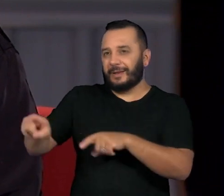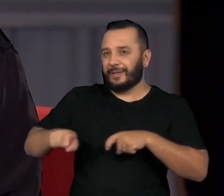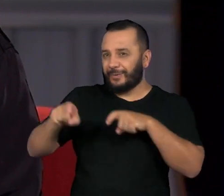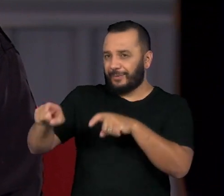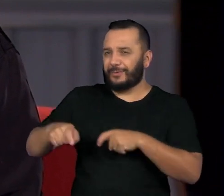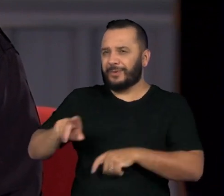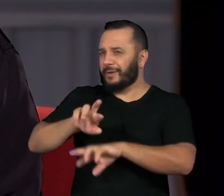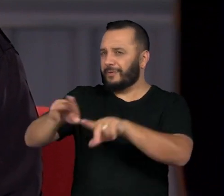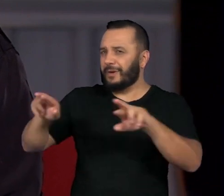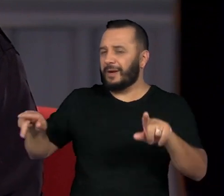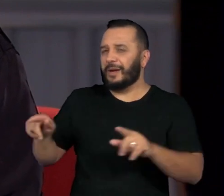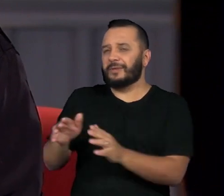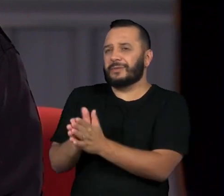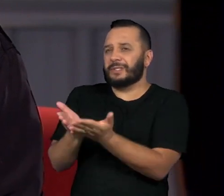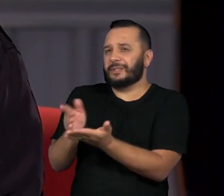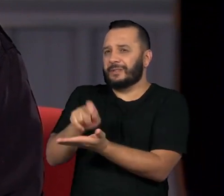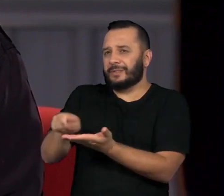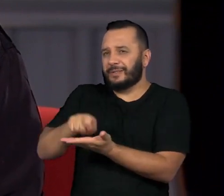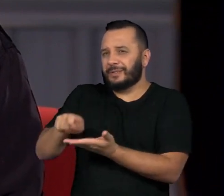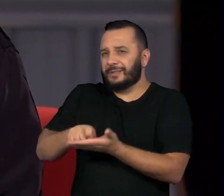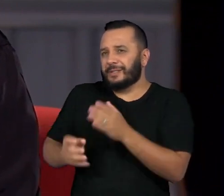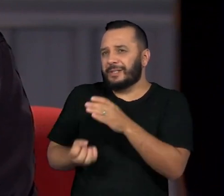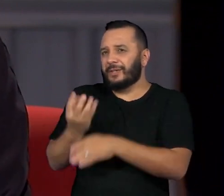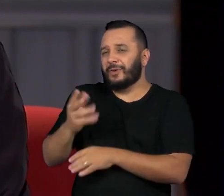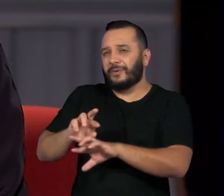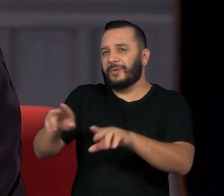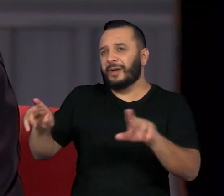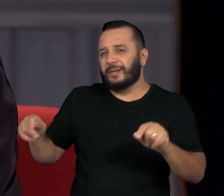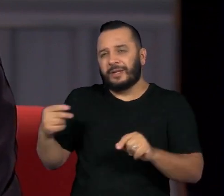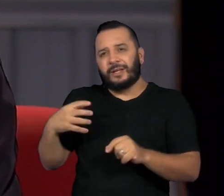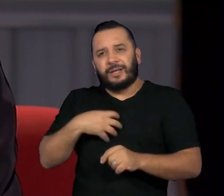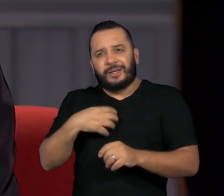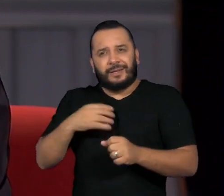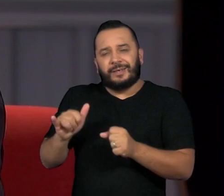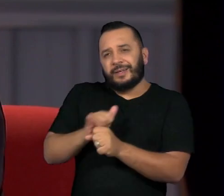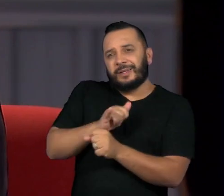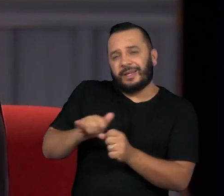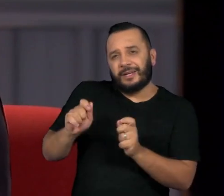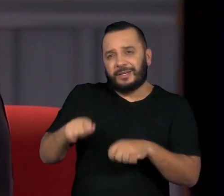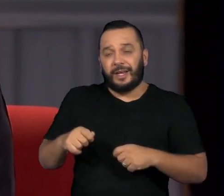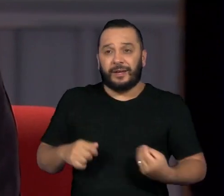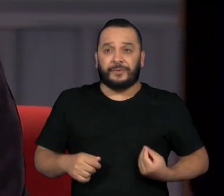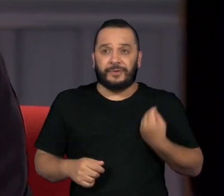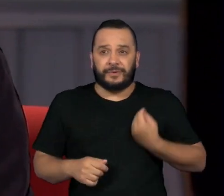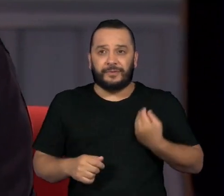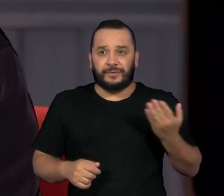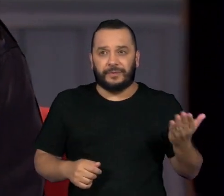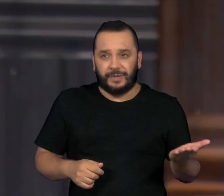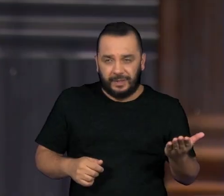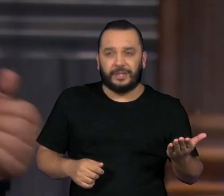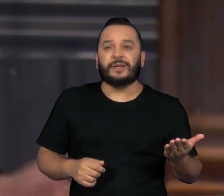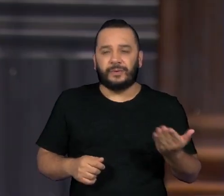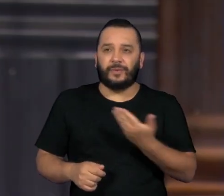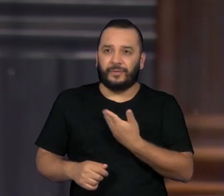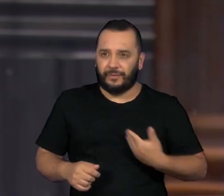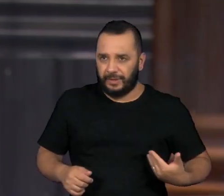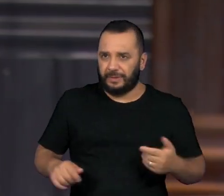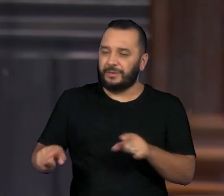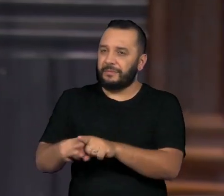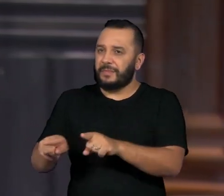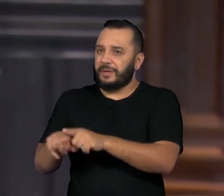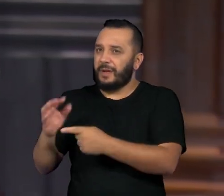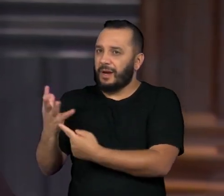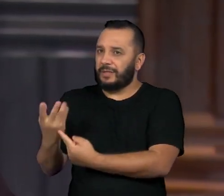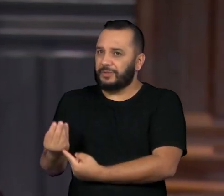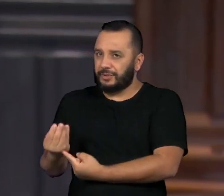talvez procurem aí uma maneira de conciliar a sobrevivência com a arte. Deixa eu aproveitar então